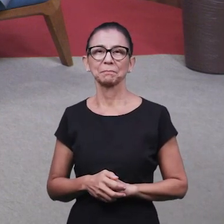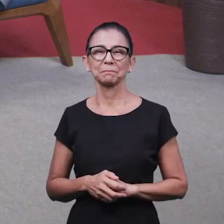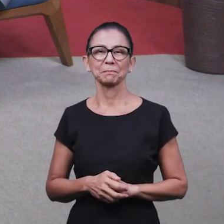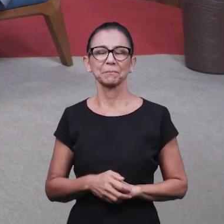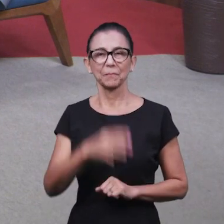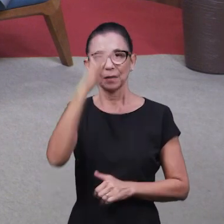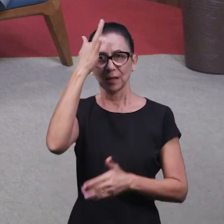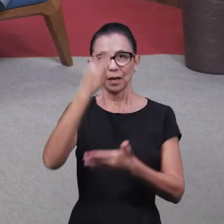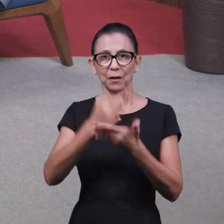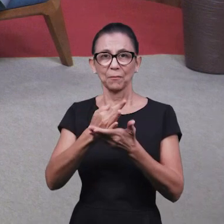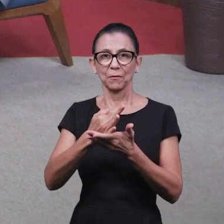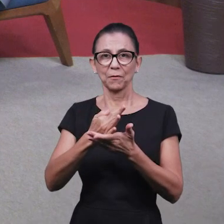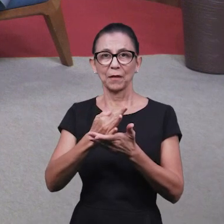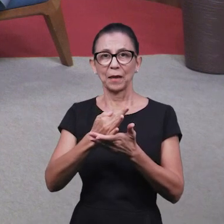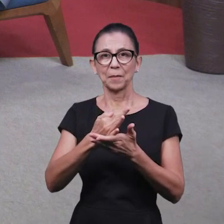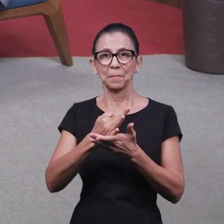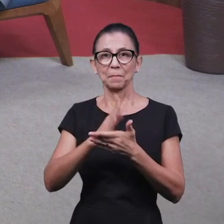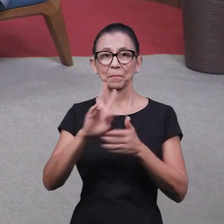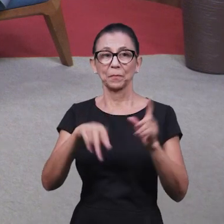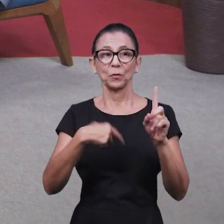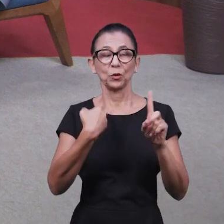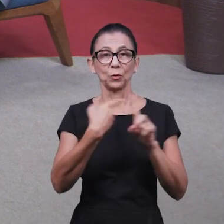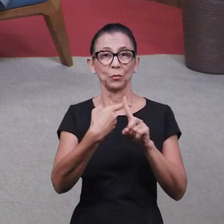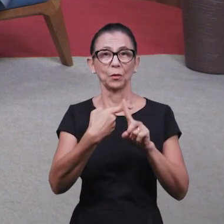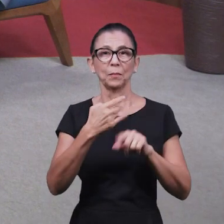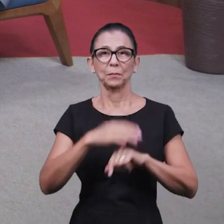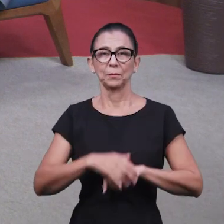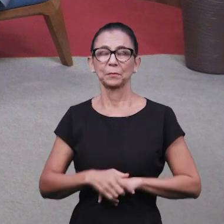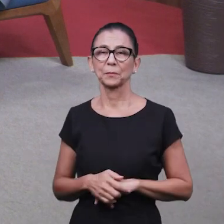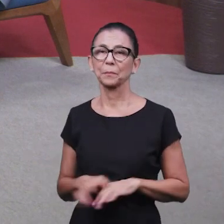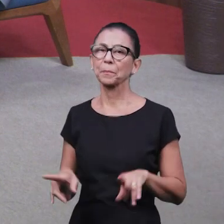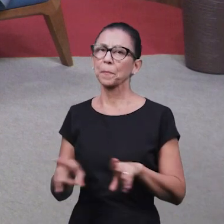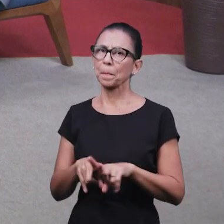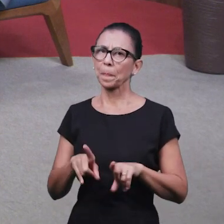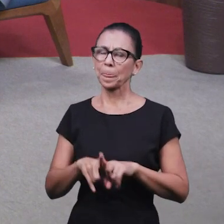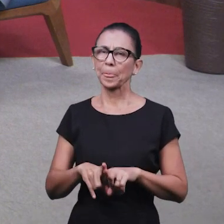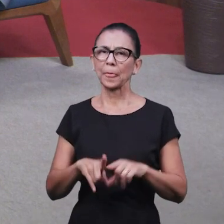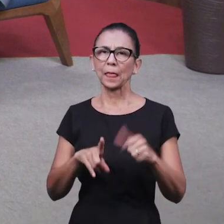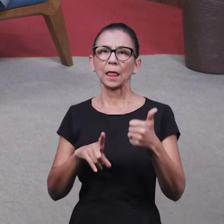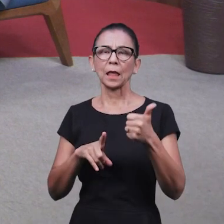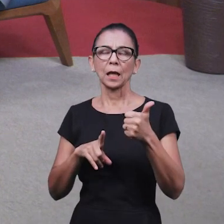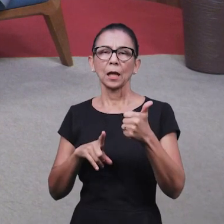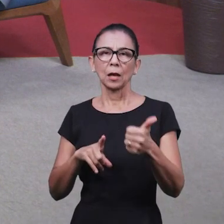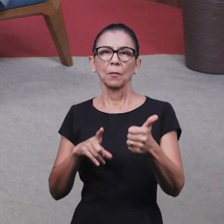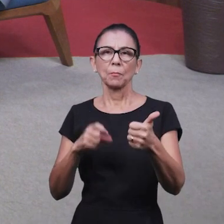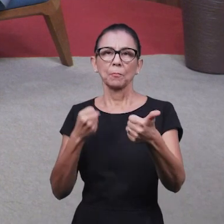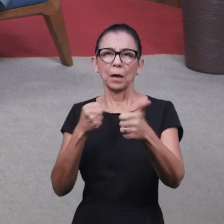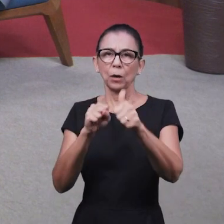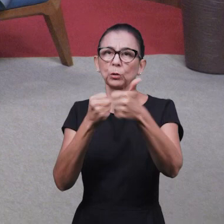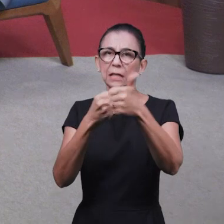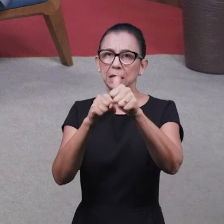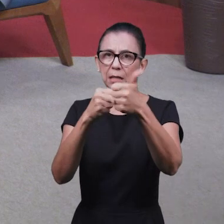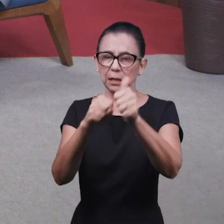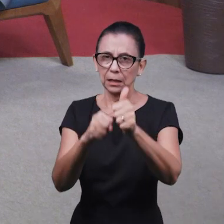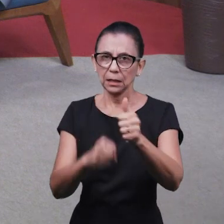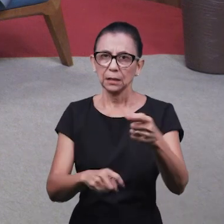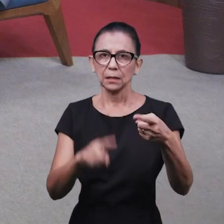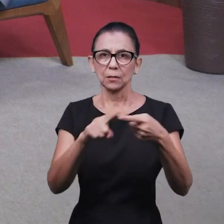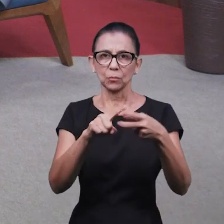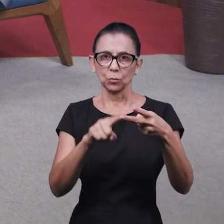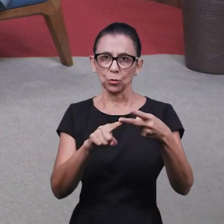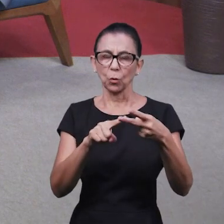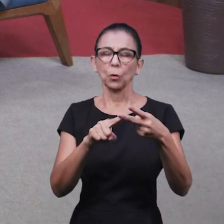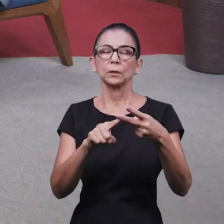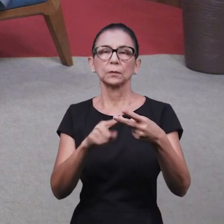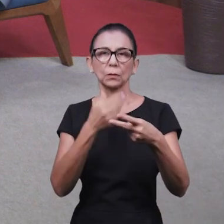fé. Glória a Jesus. E até Paulo e Silas tiveram uma experiência notável nisso, né? Na prisão, aprisionados por